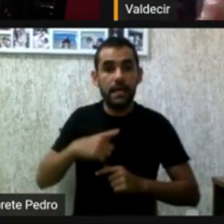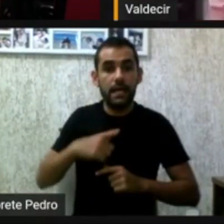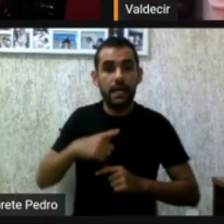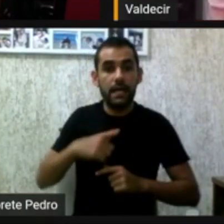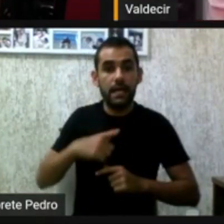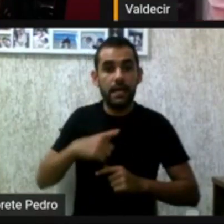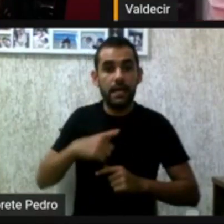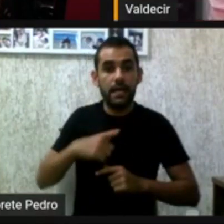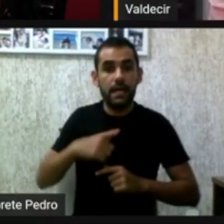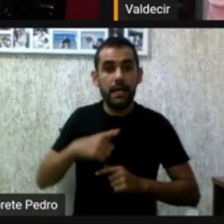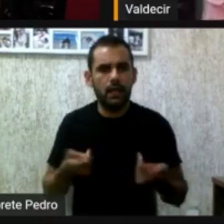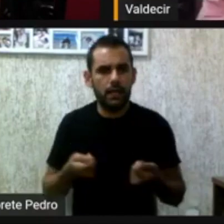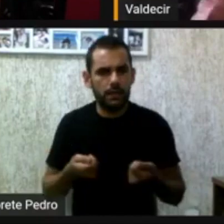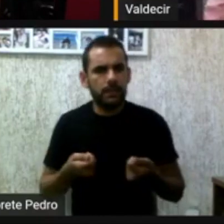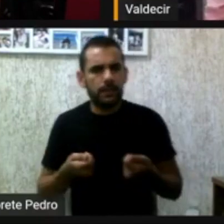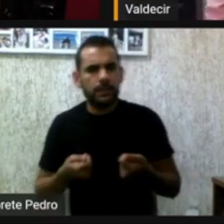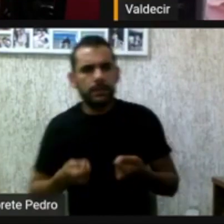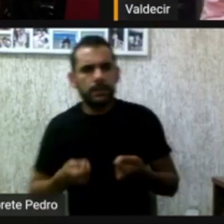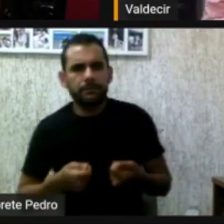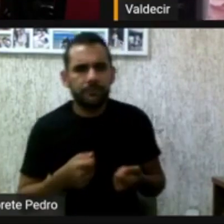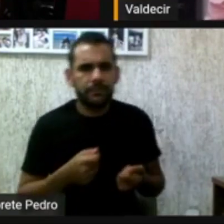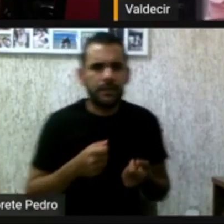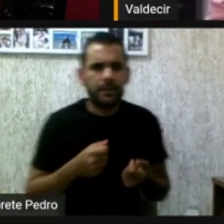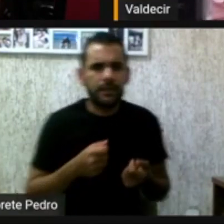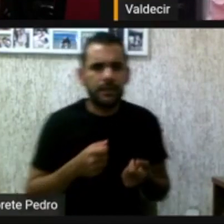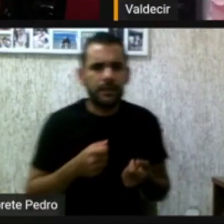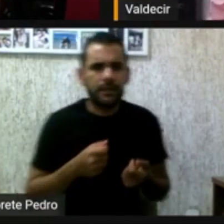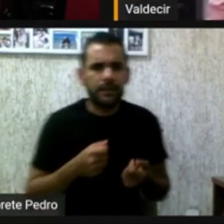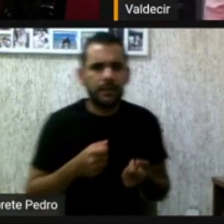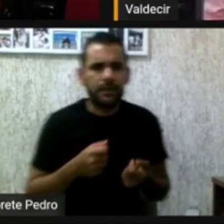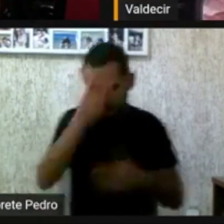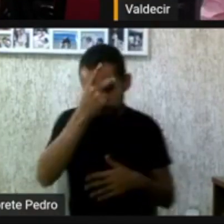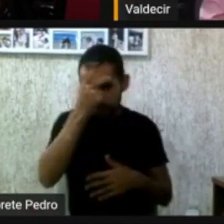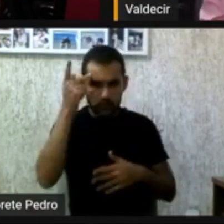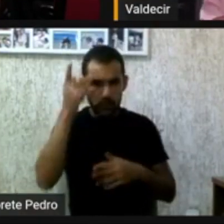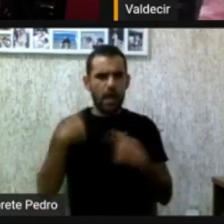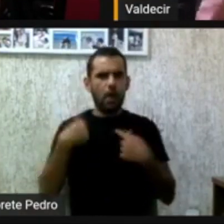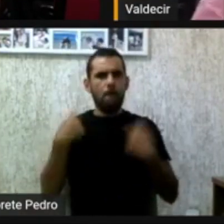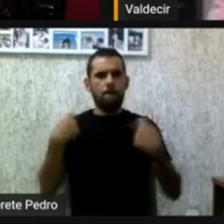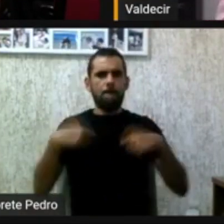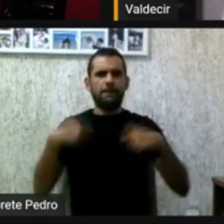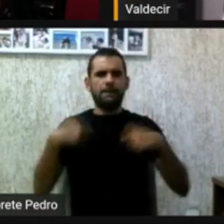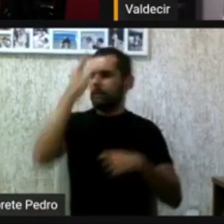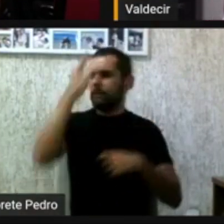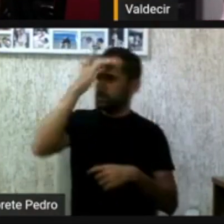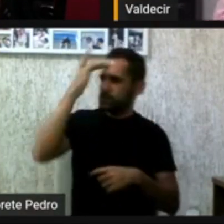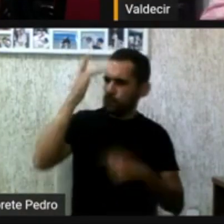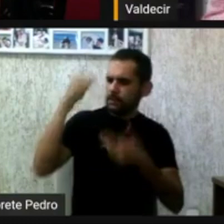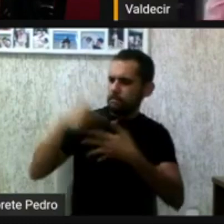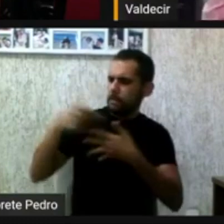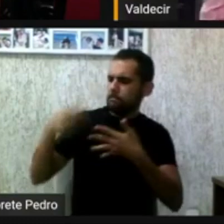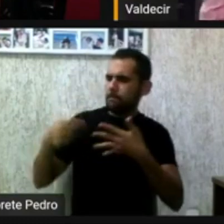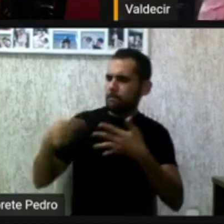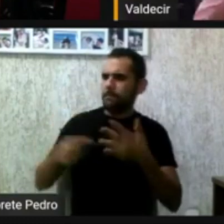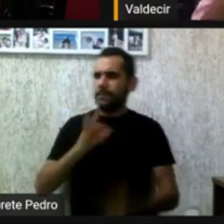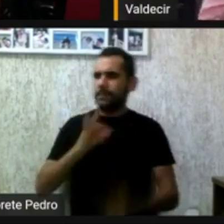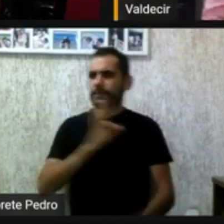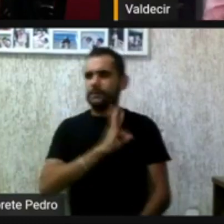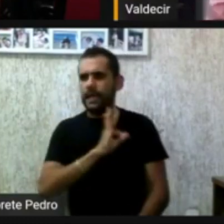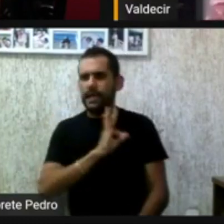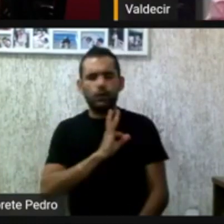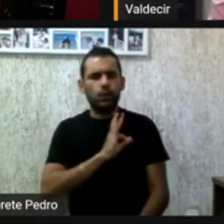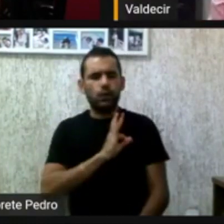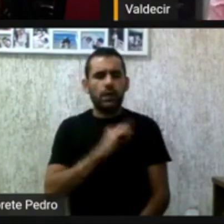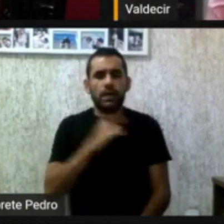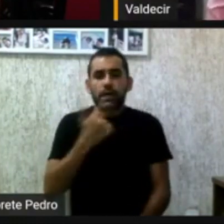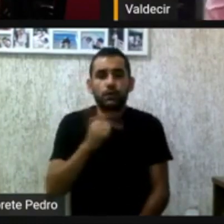hoje, no geral, em São João del Rei, de empresas, de pessoas: eu estou precisando de pessoa assim, estou precisando de um técnico assim, e você não